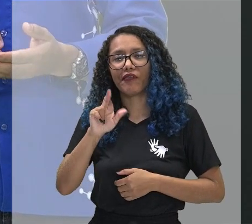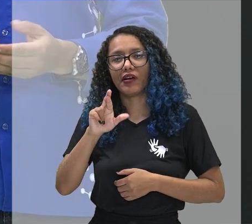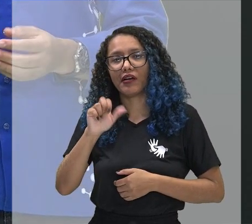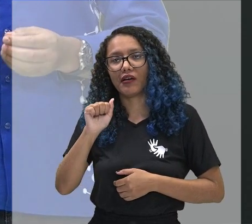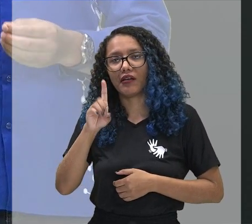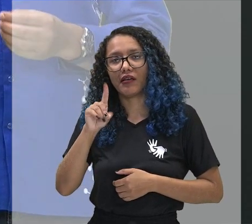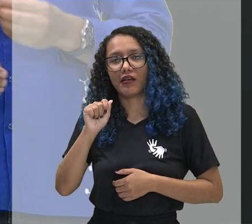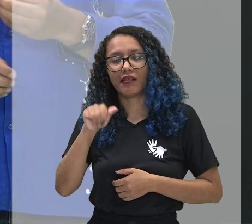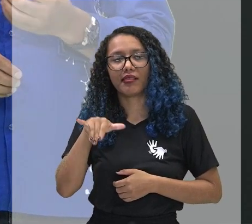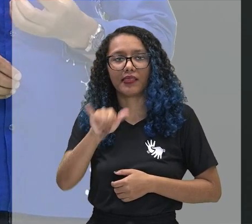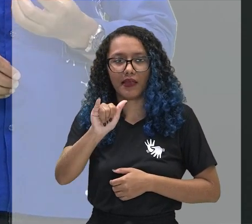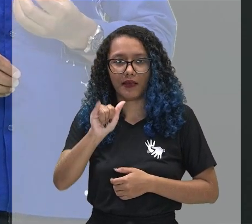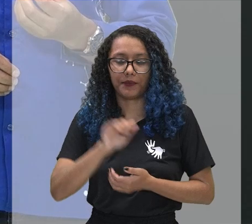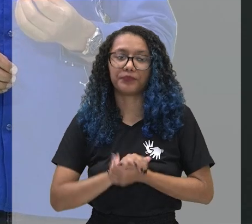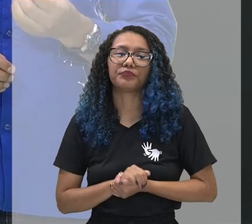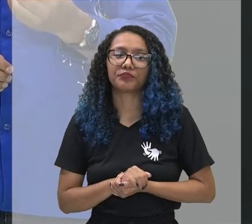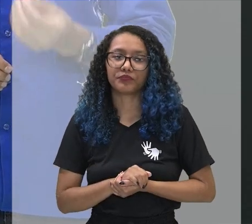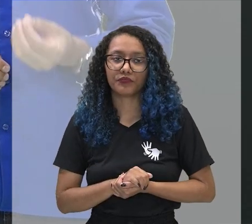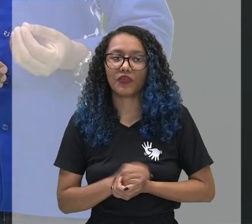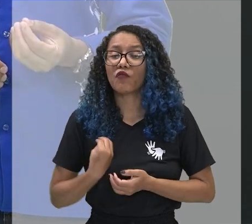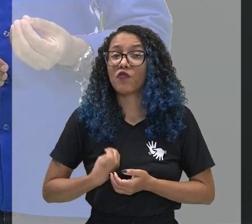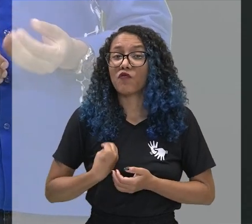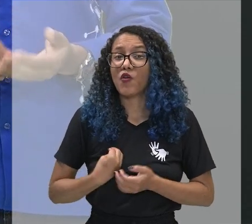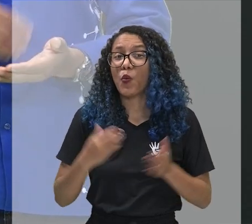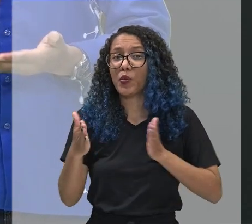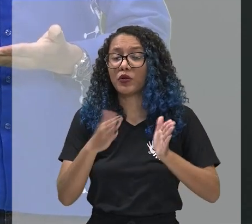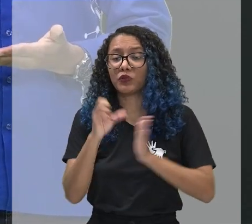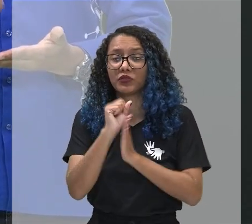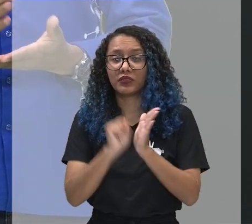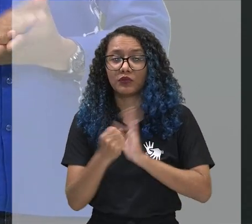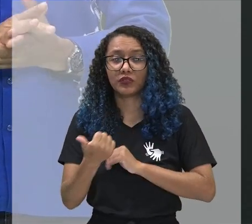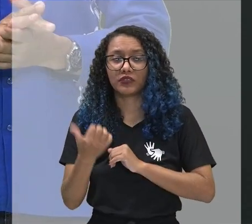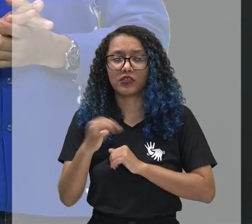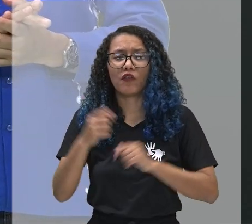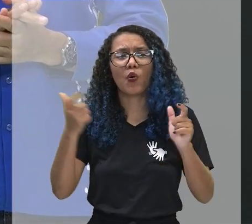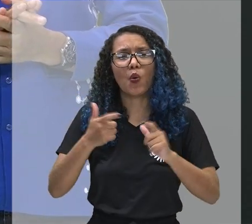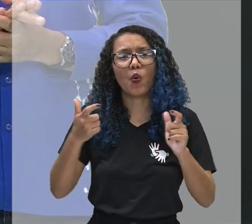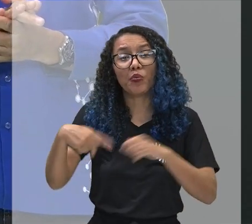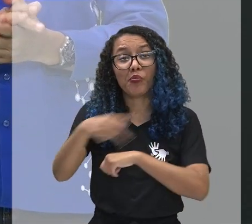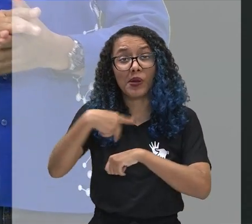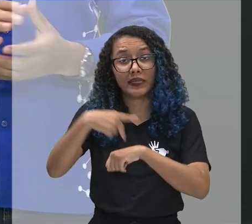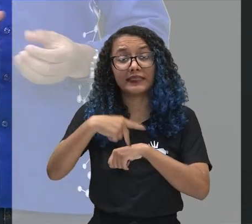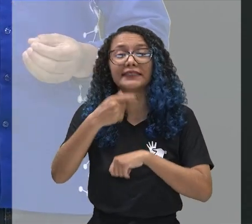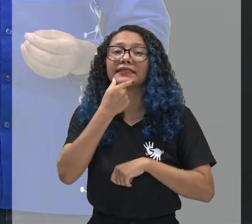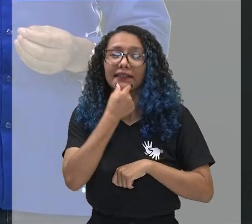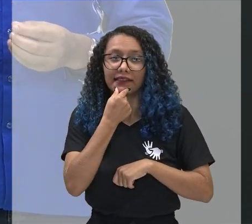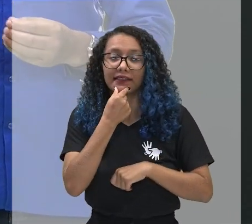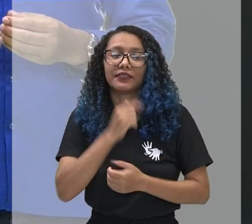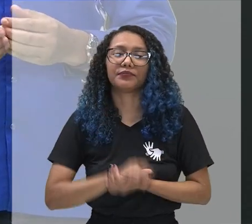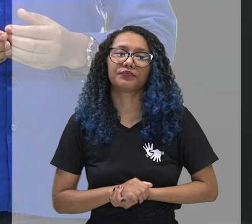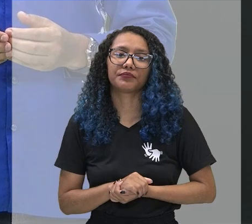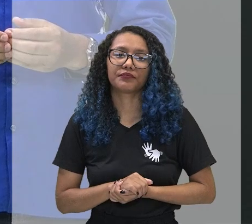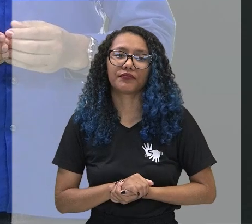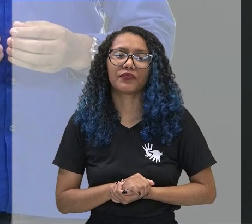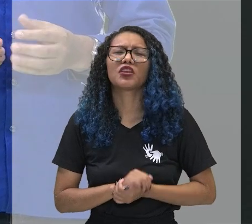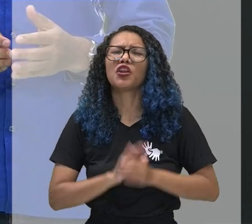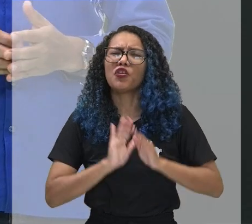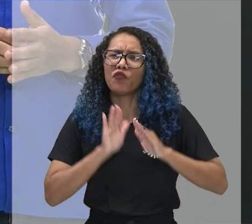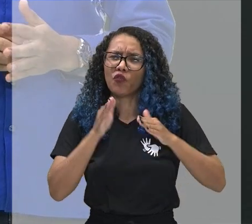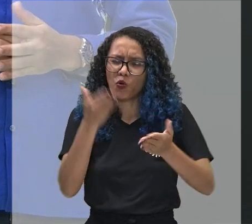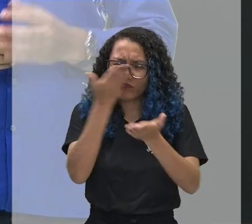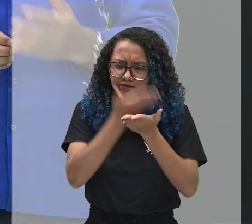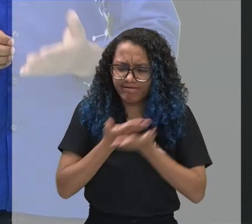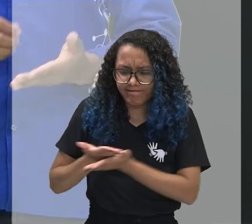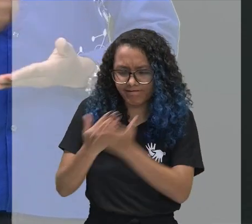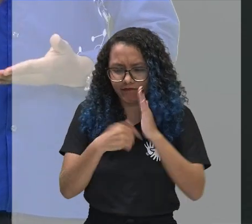certo? Ele viveu no século XIX, né, na Inglaterra, obviamente, e aí ele desenvolveu pesquisas